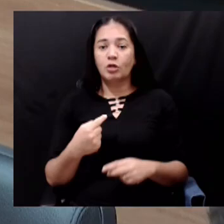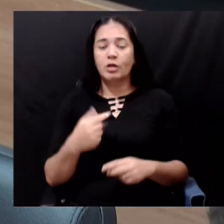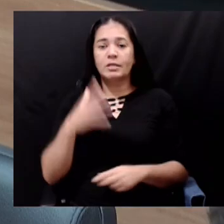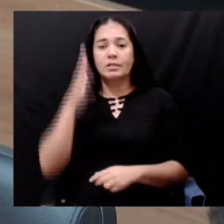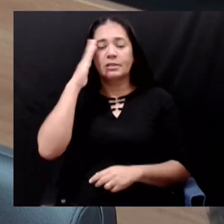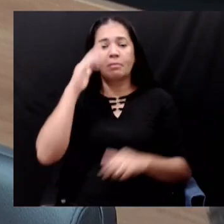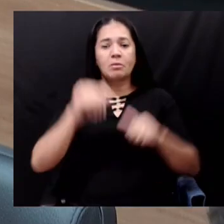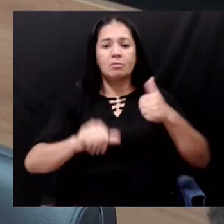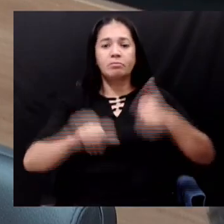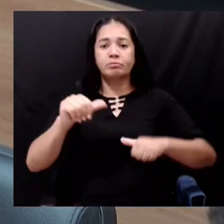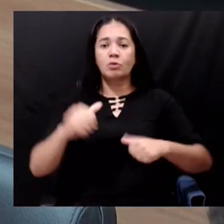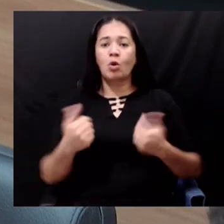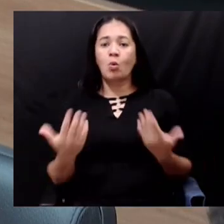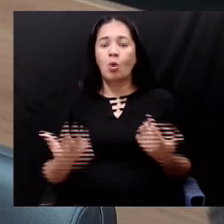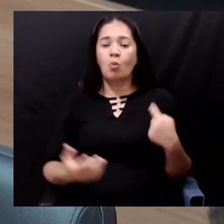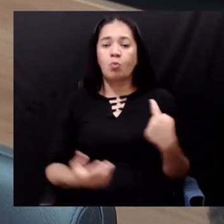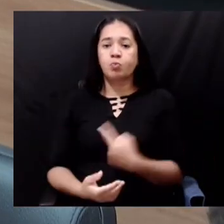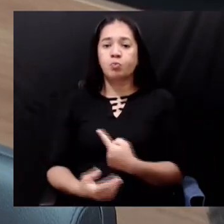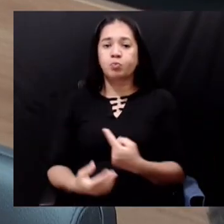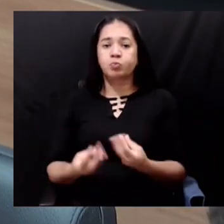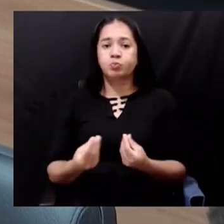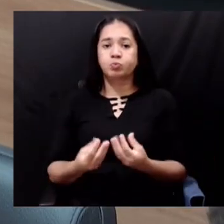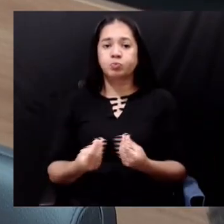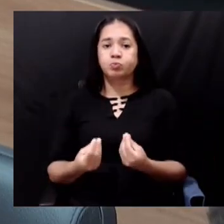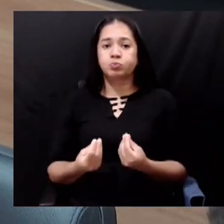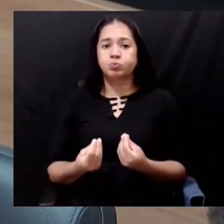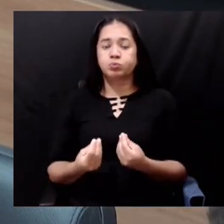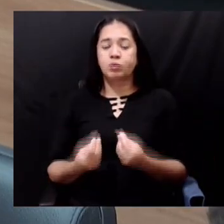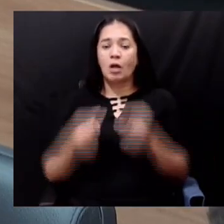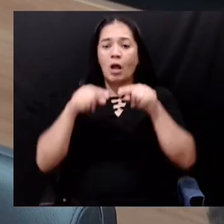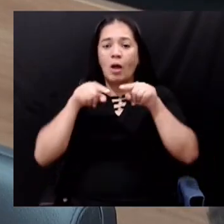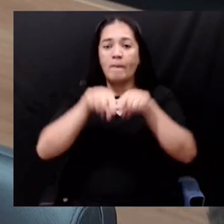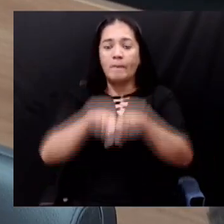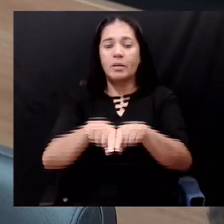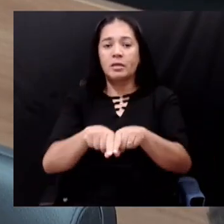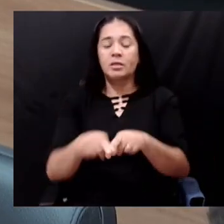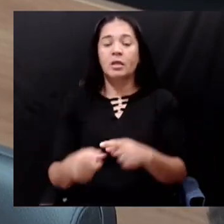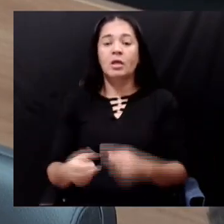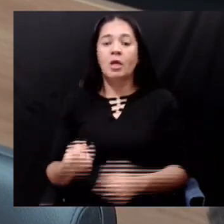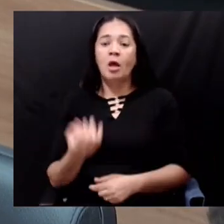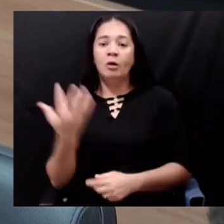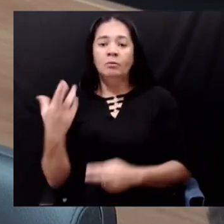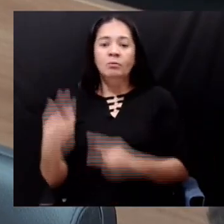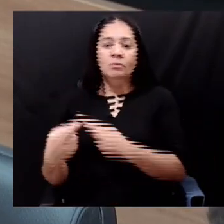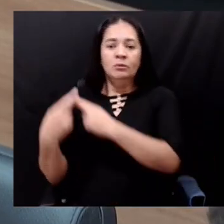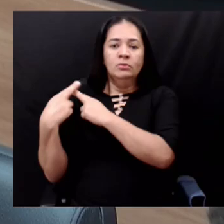nossa, em que pé é essa parceria e quais as responsabilidades.